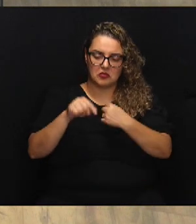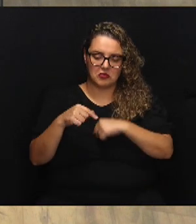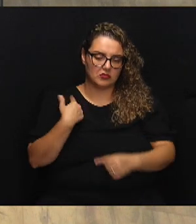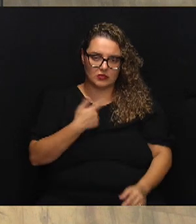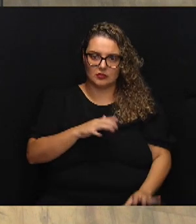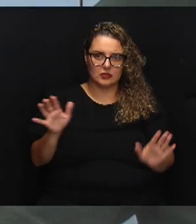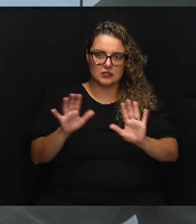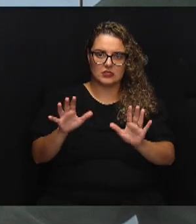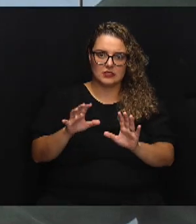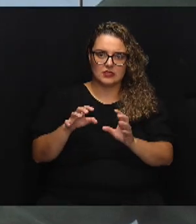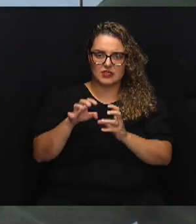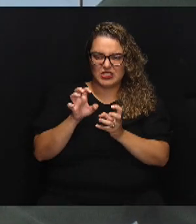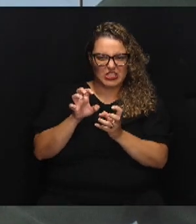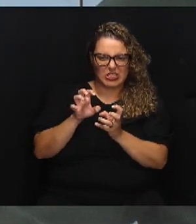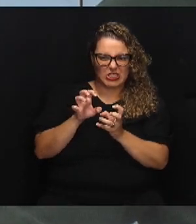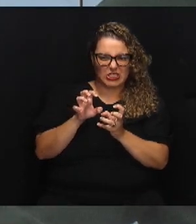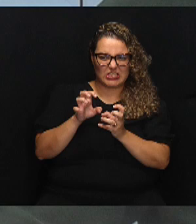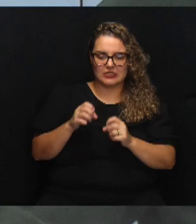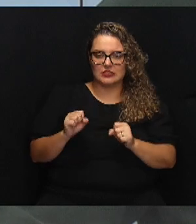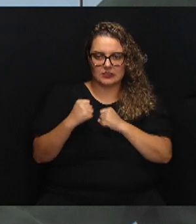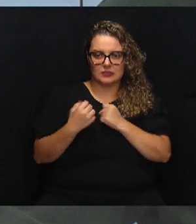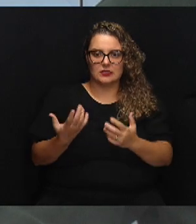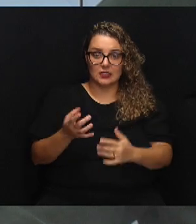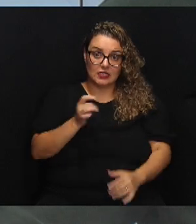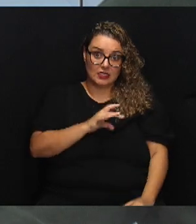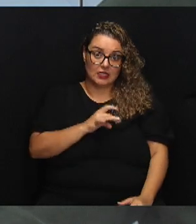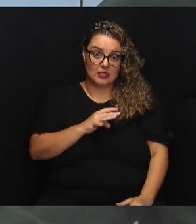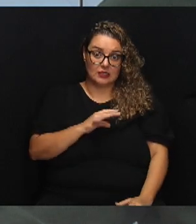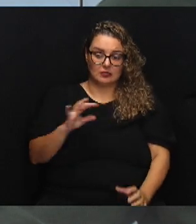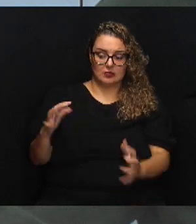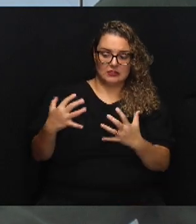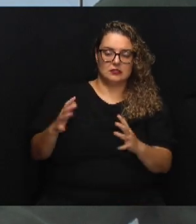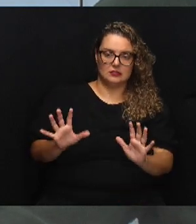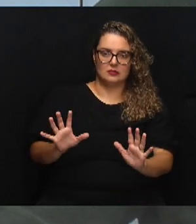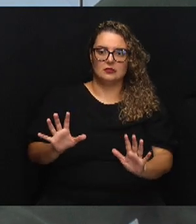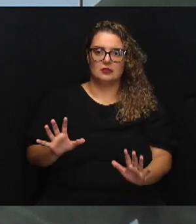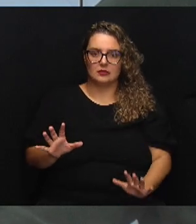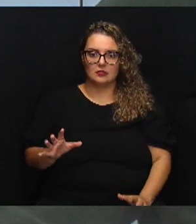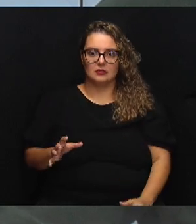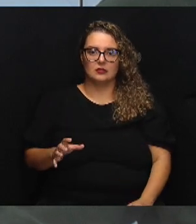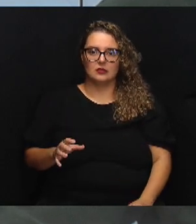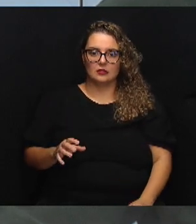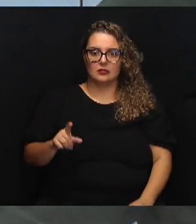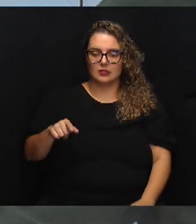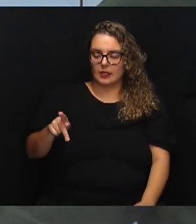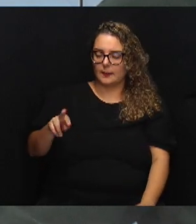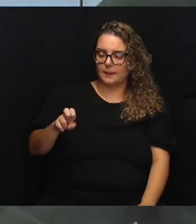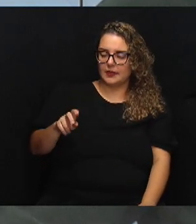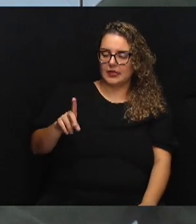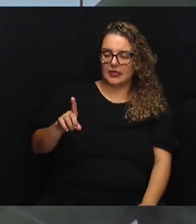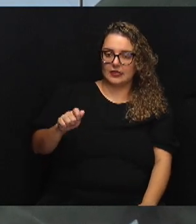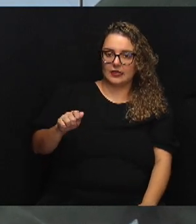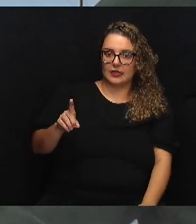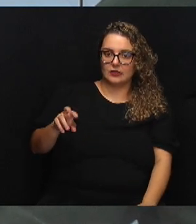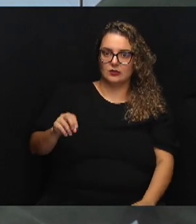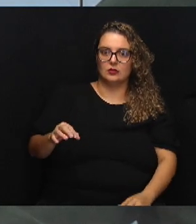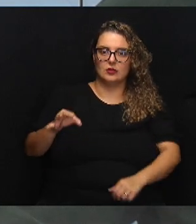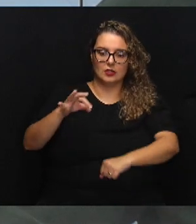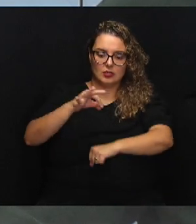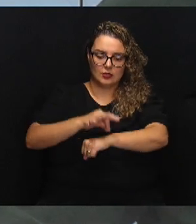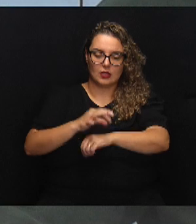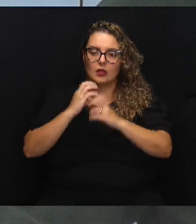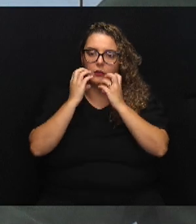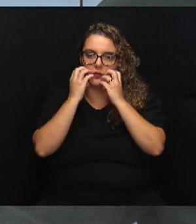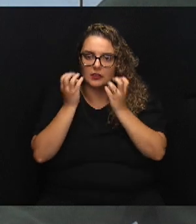ele abre a boquinha dele que ele quer se defender. Ele está com medo de ser atacado. Sim. E é predador do carrapato da